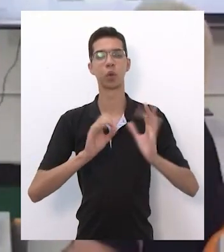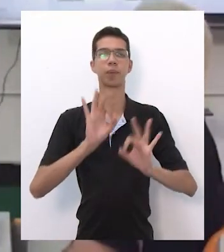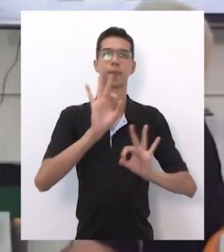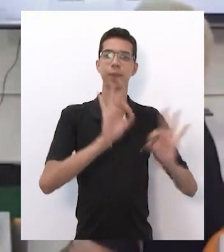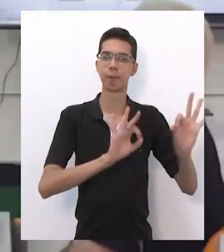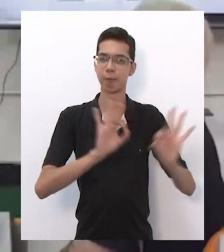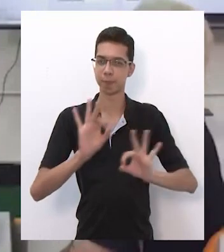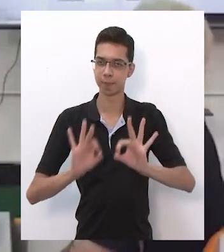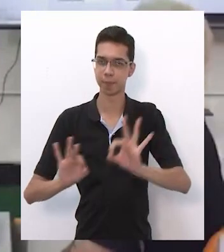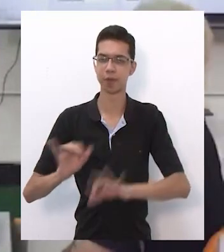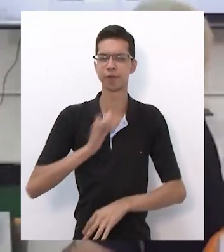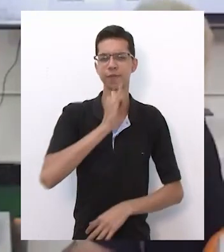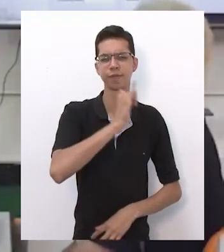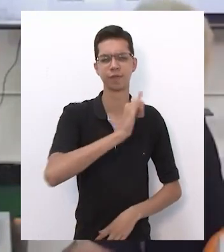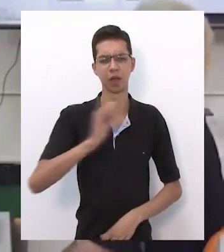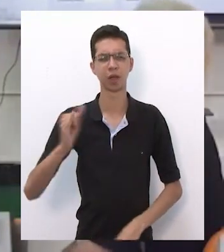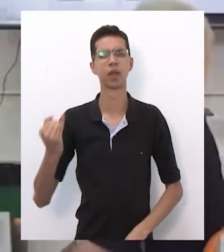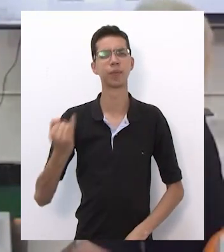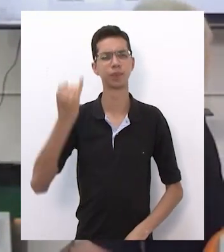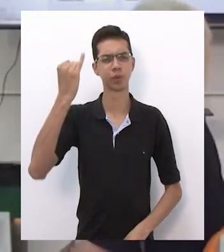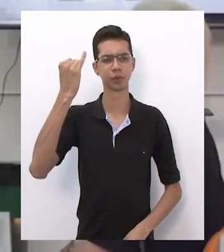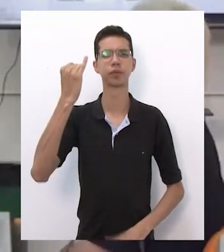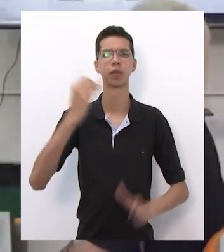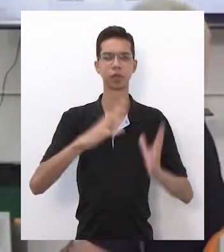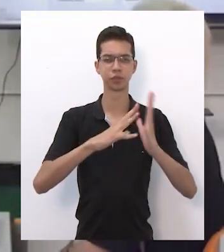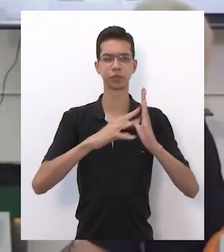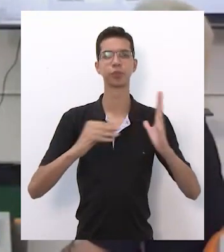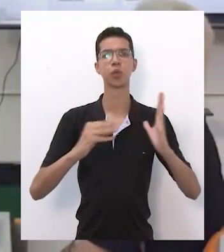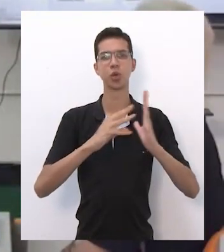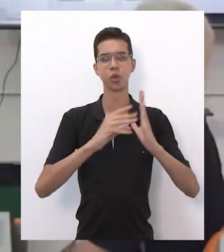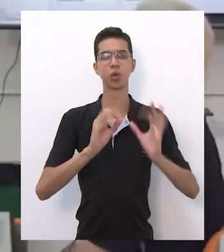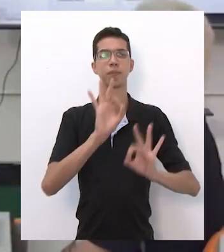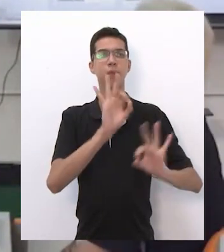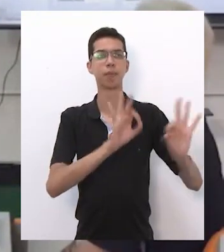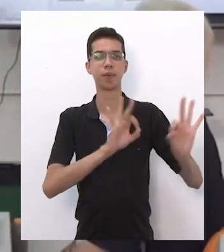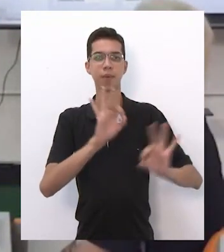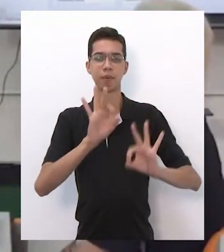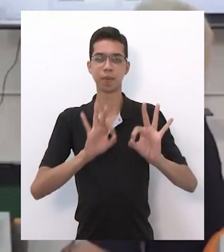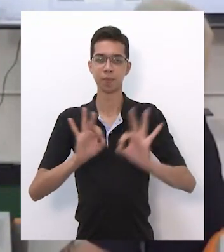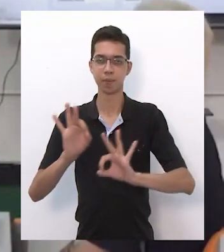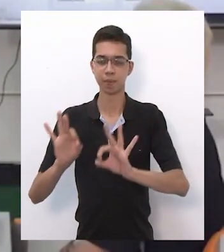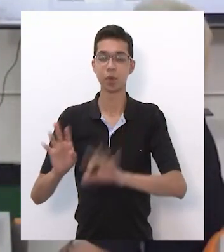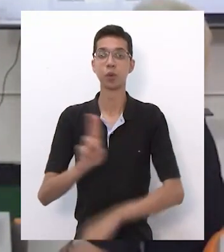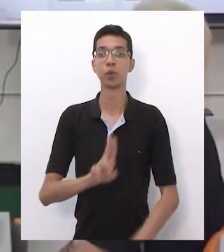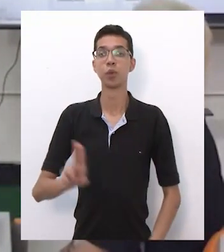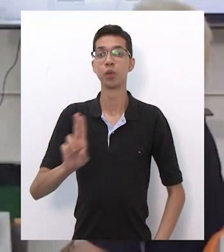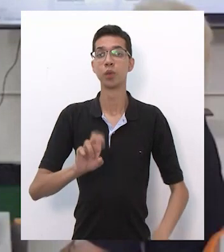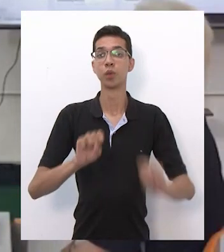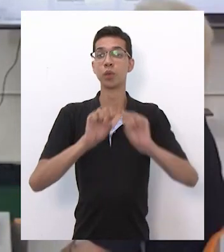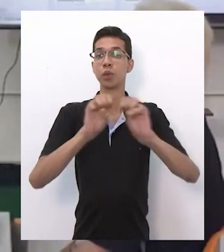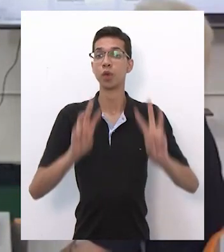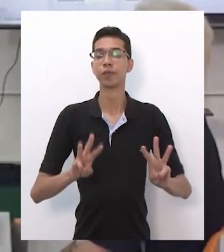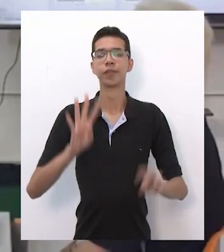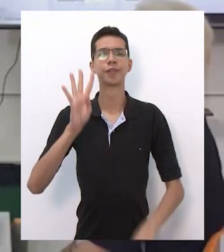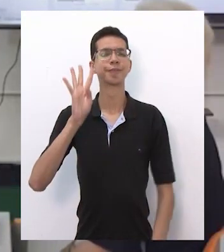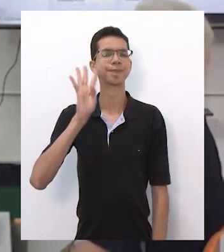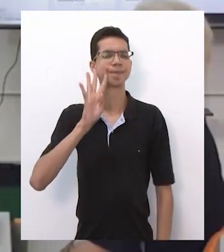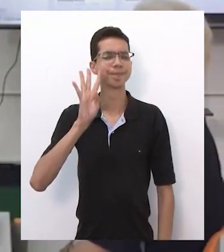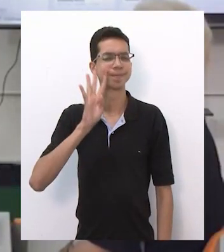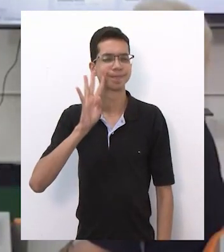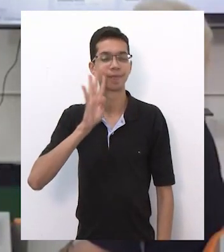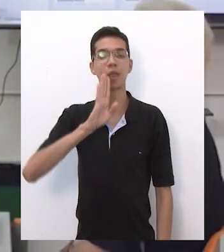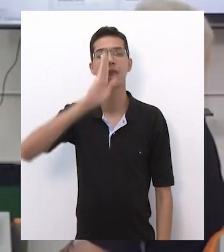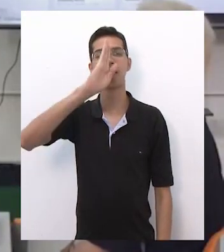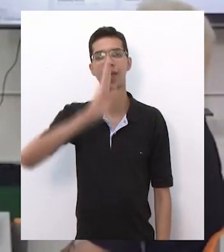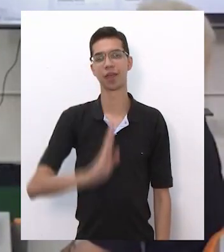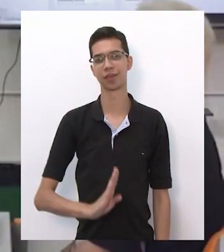importância deles na modelagem. E a gente vai utilizar um software bastante intuitivo e que é